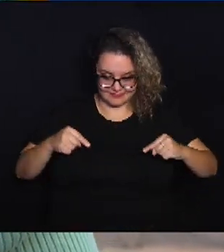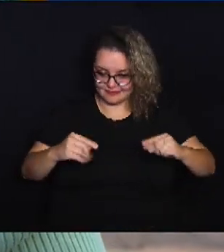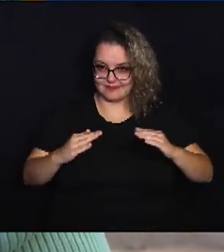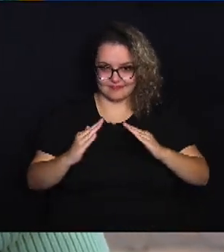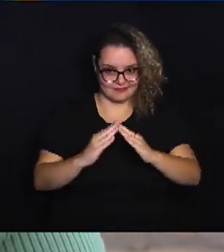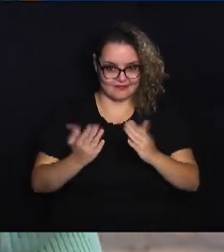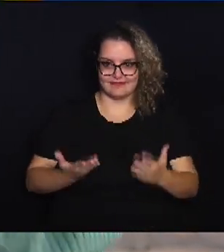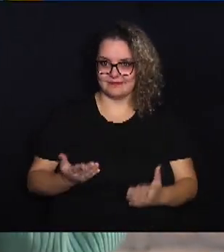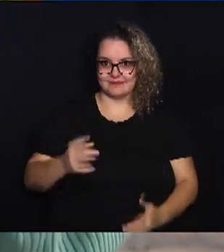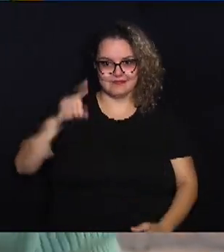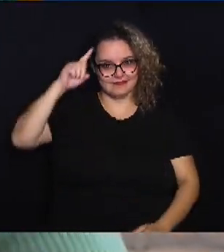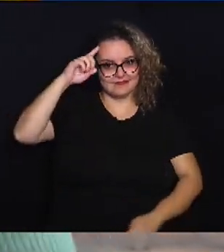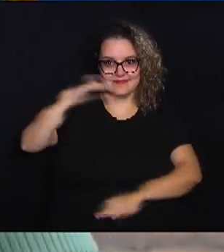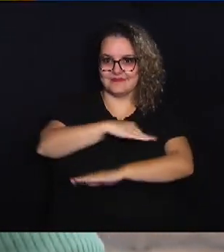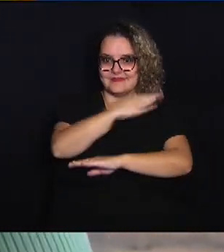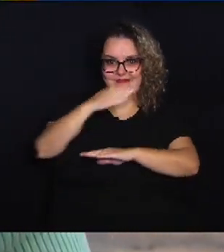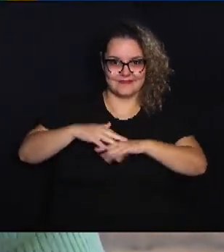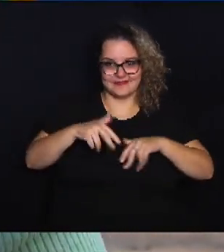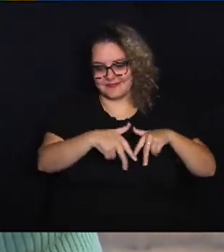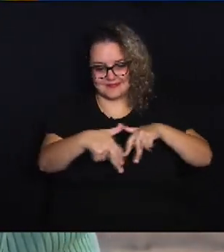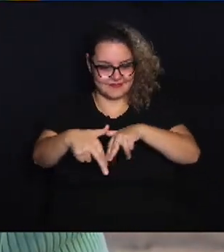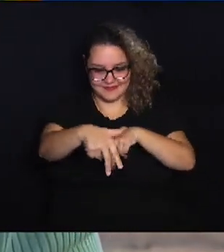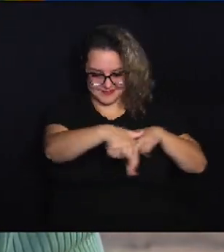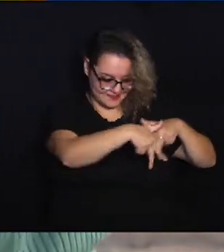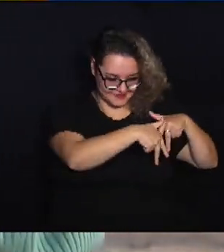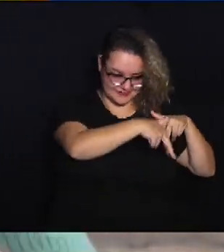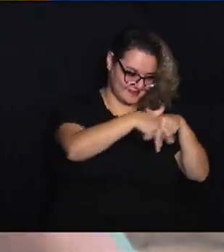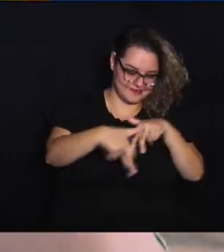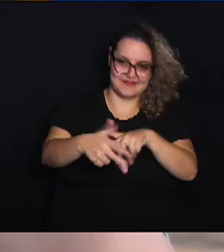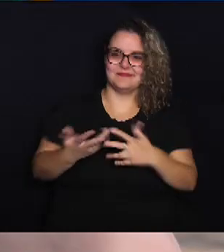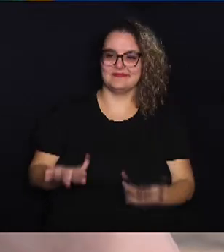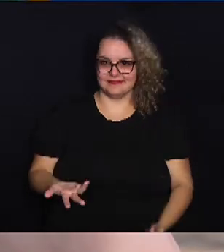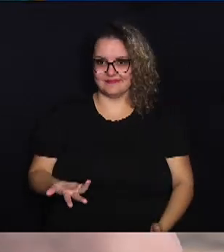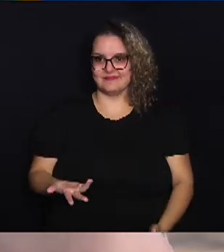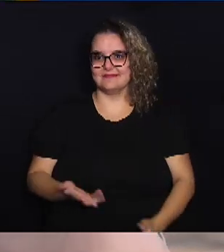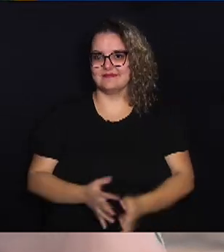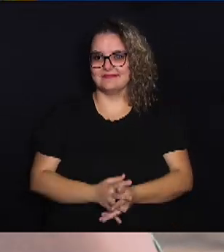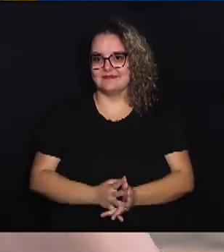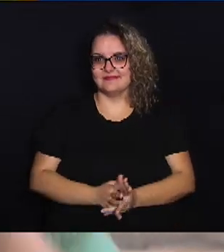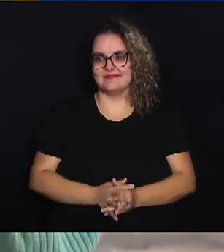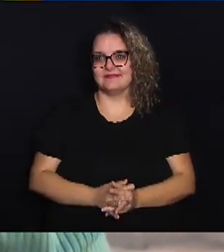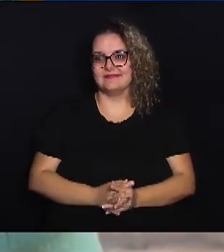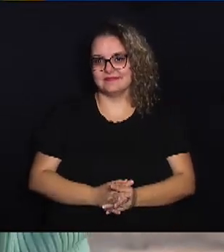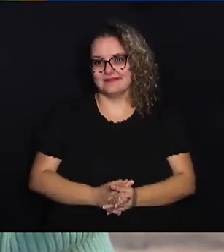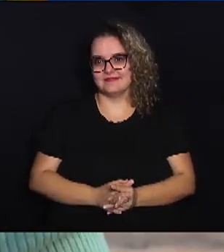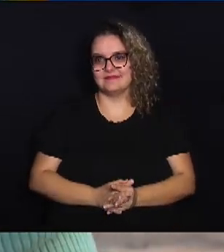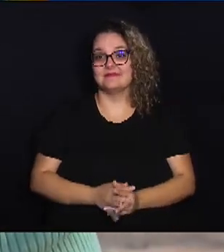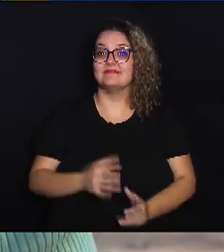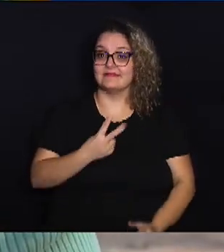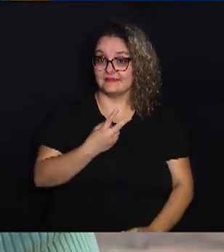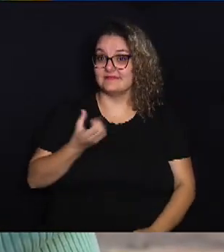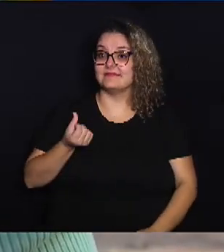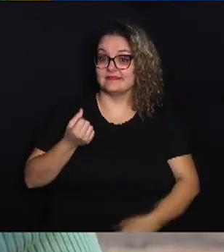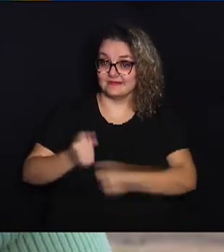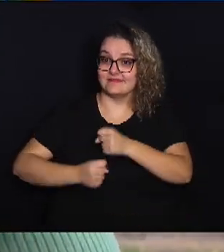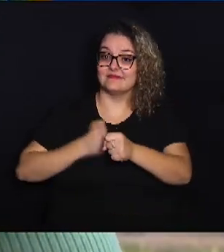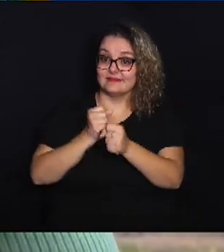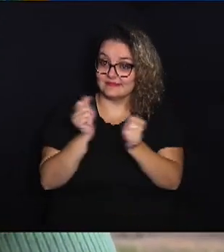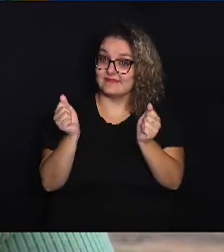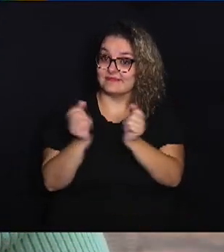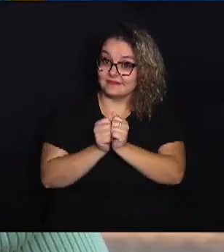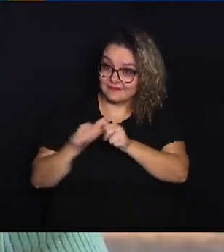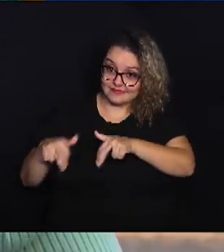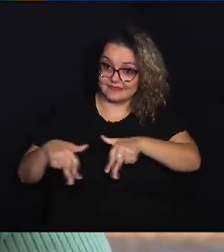Era o dia inteiro eu correndo atrás dela, ela correndo atrás de mim, então, foram 26 anos correndo junto com ela.